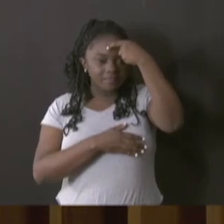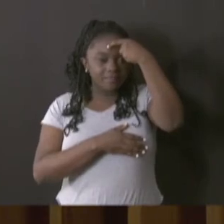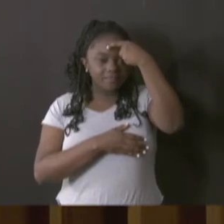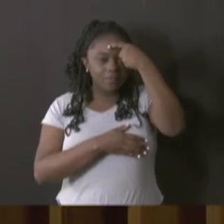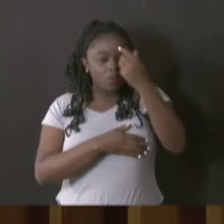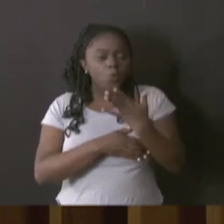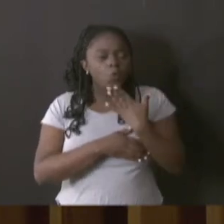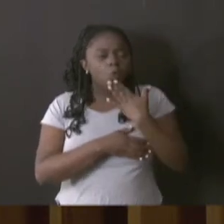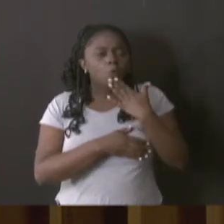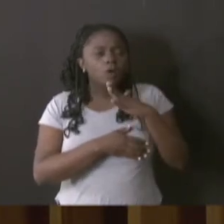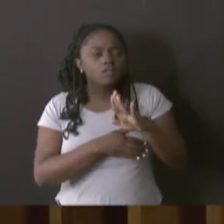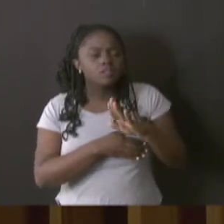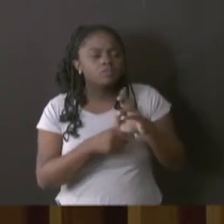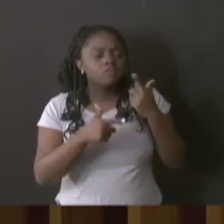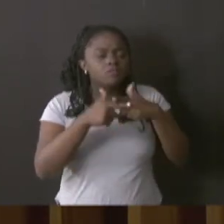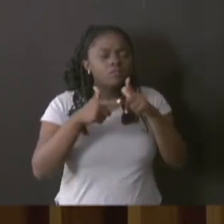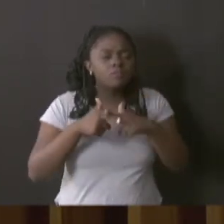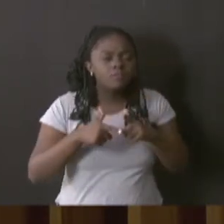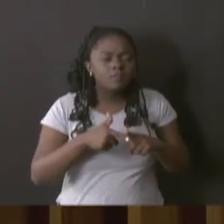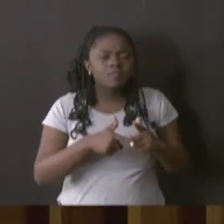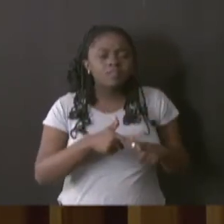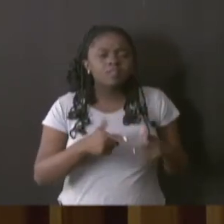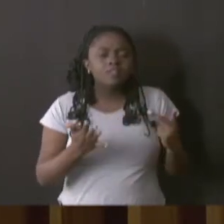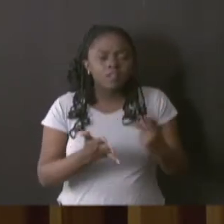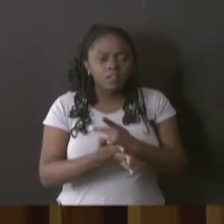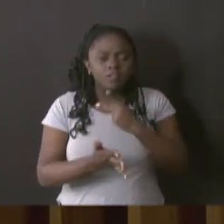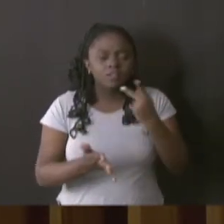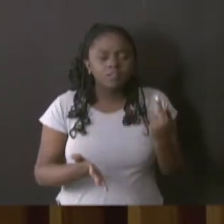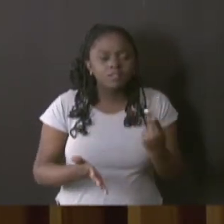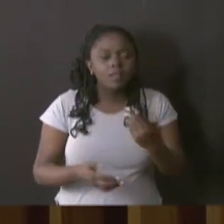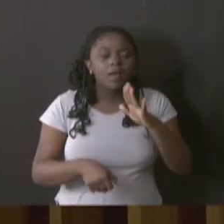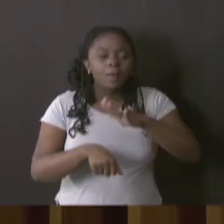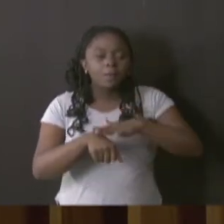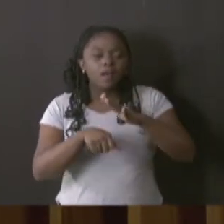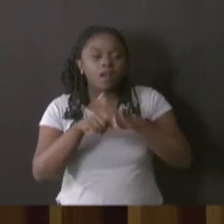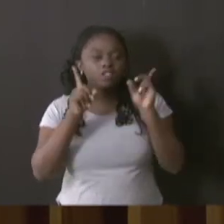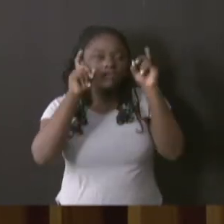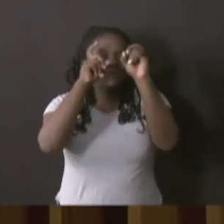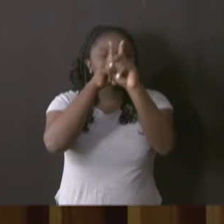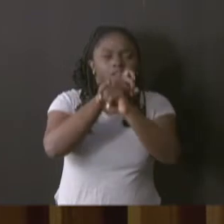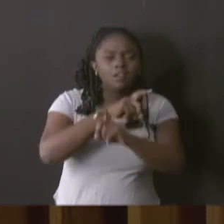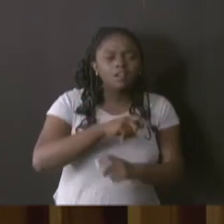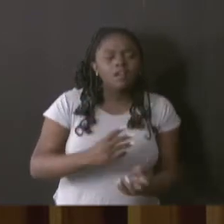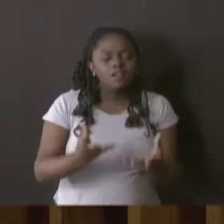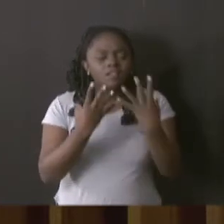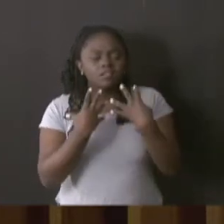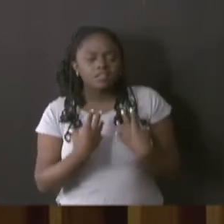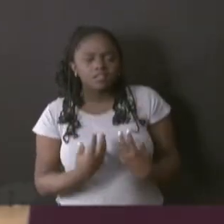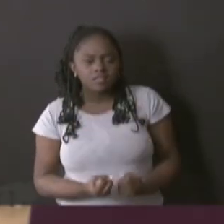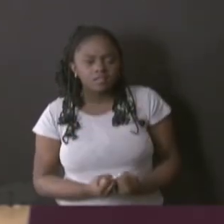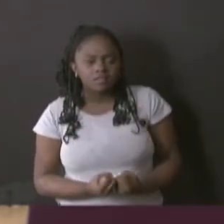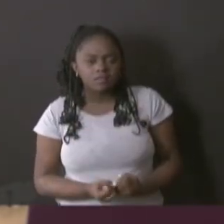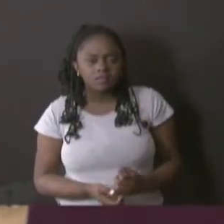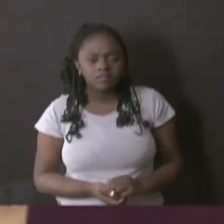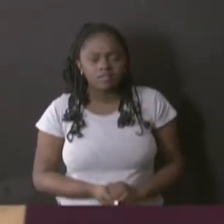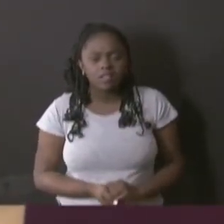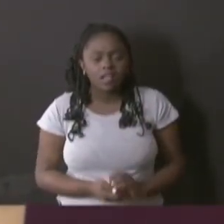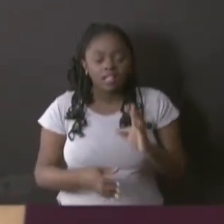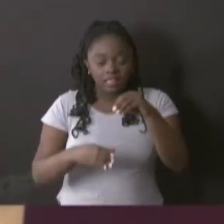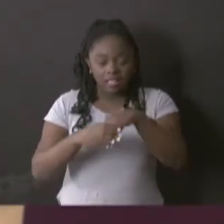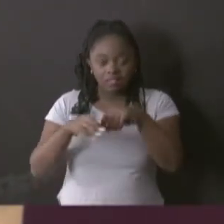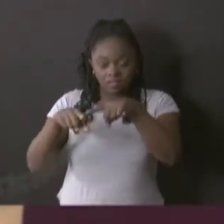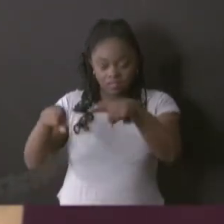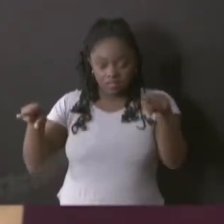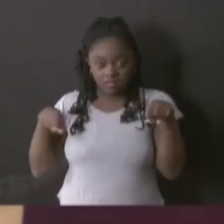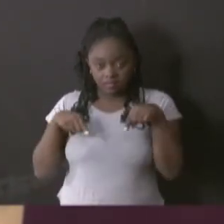Quais são os problemas mais recorrentes? Essa dificuldade de aceitação... Isso no consultório, né? Isso.